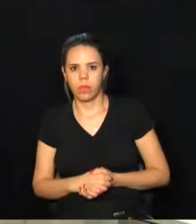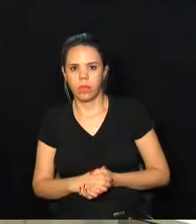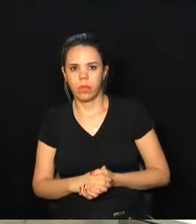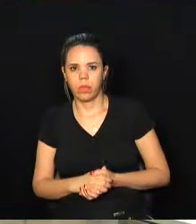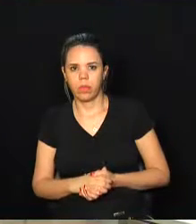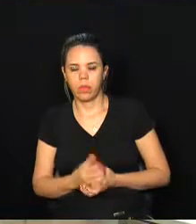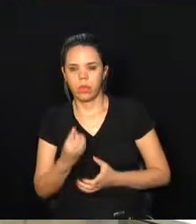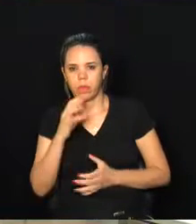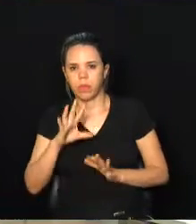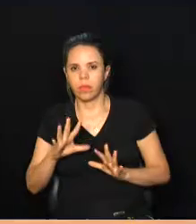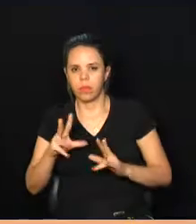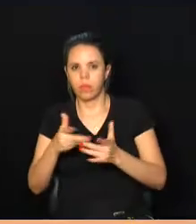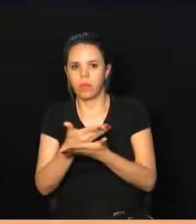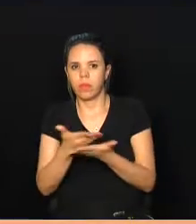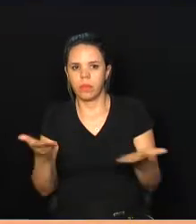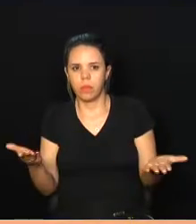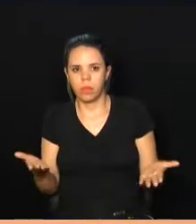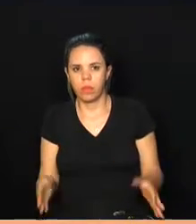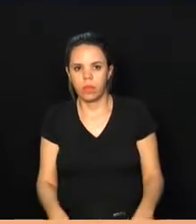Boa tarde a todos e todas.